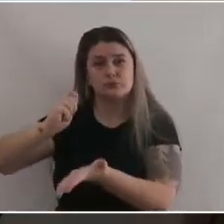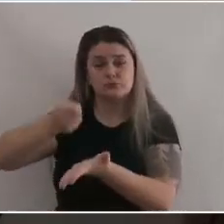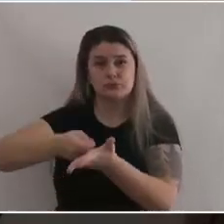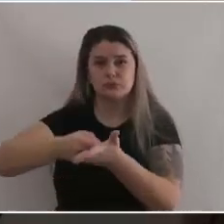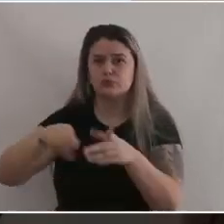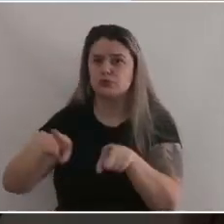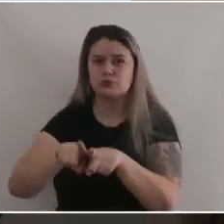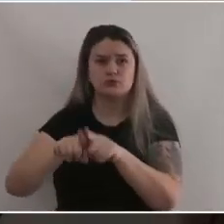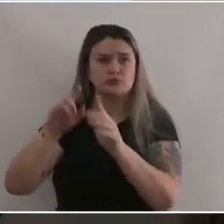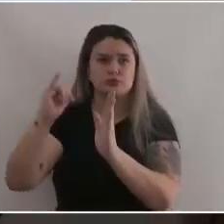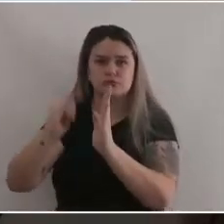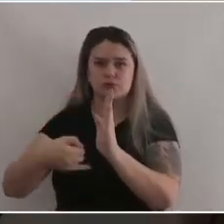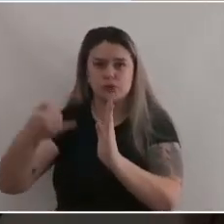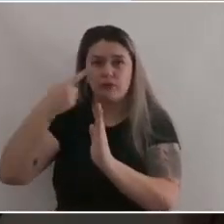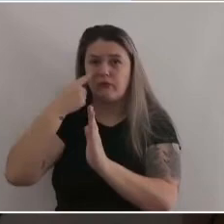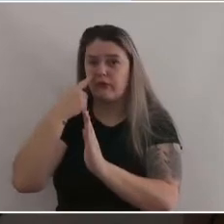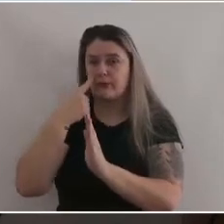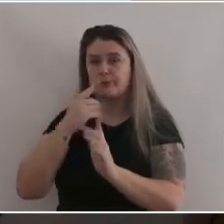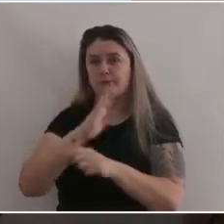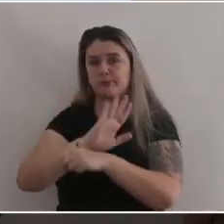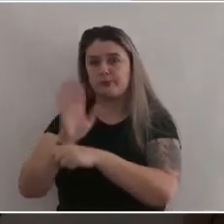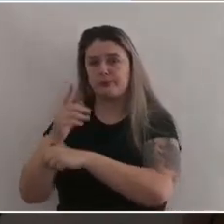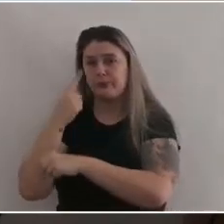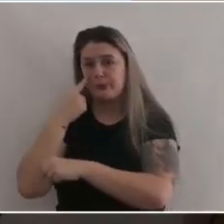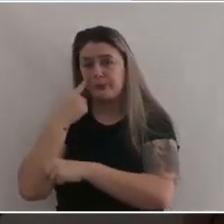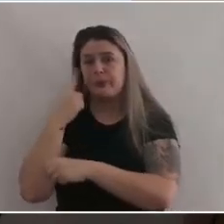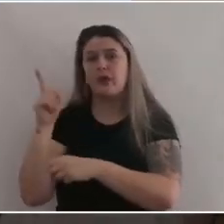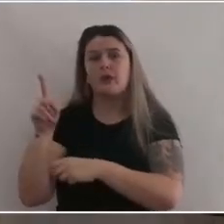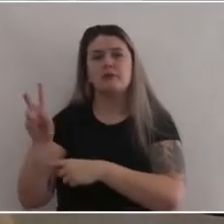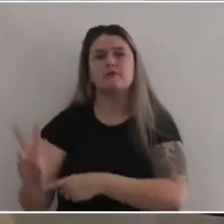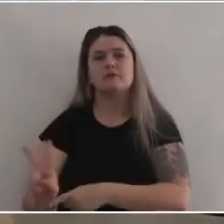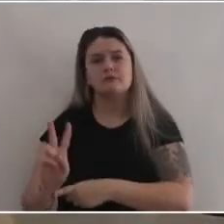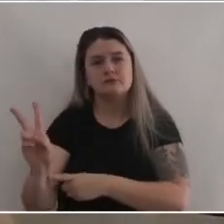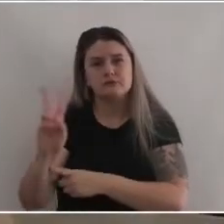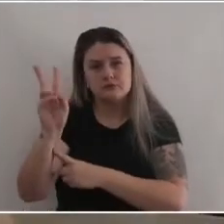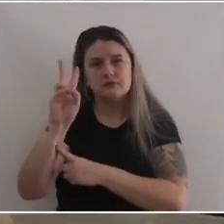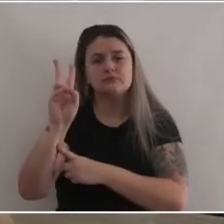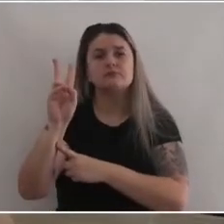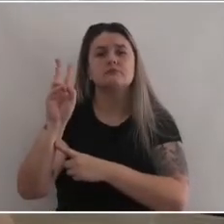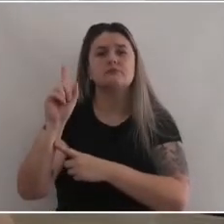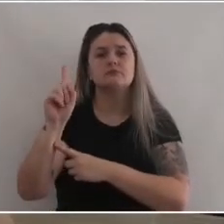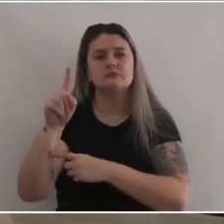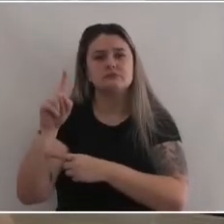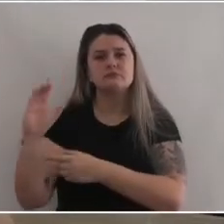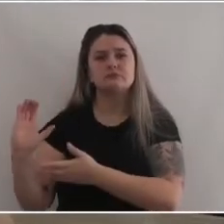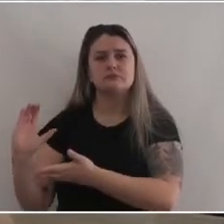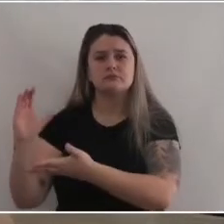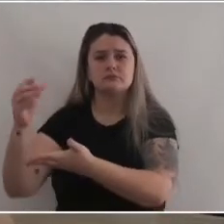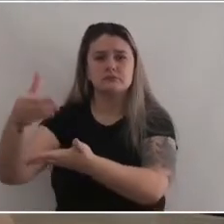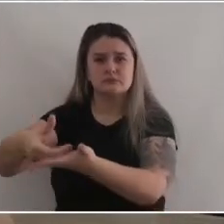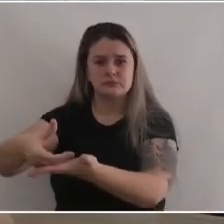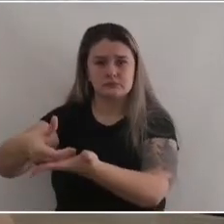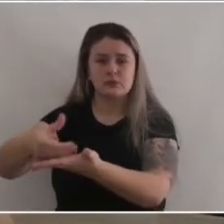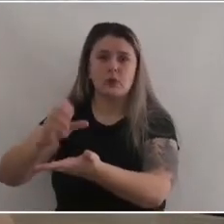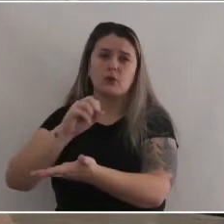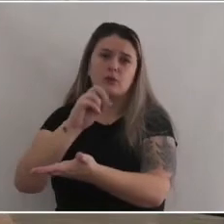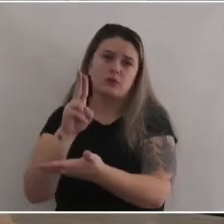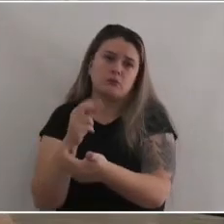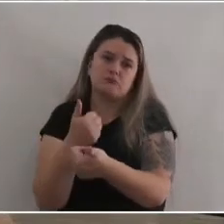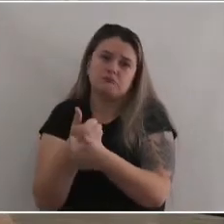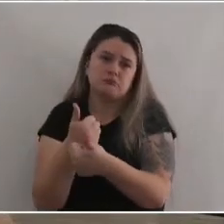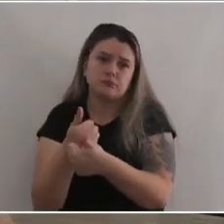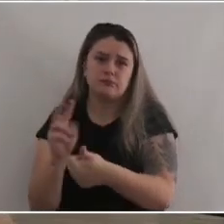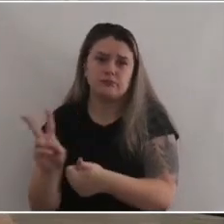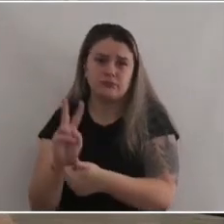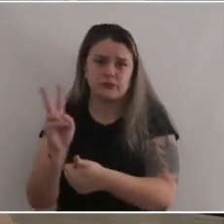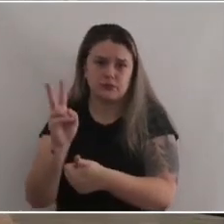que aparecem no slide. Esse é o valor que é repassado ou muito próximo disso